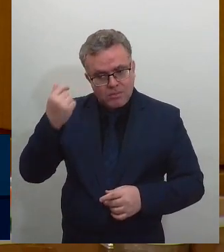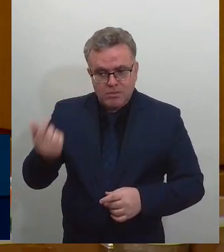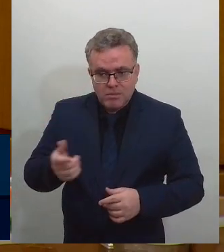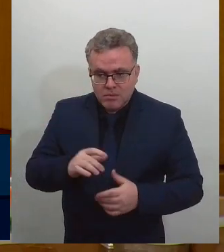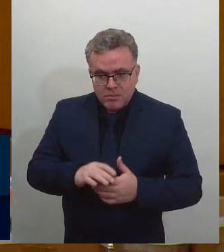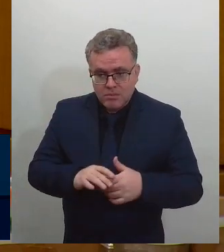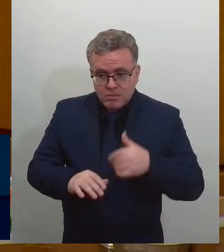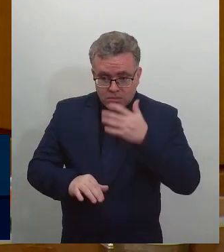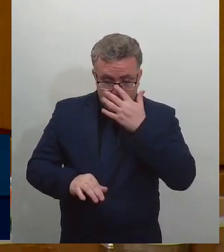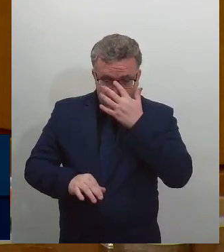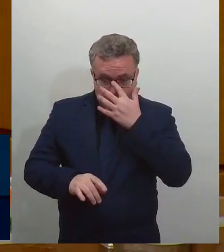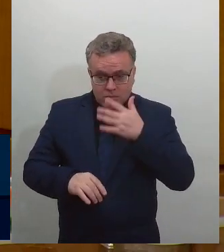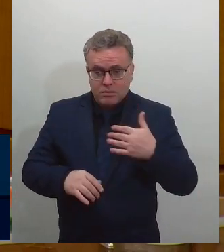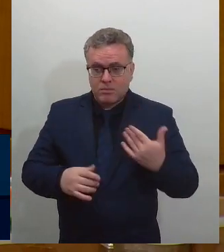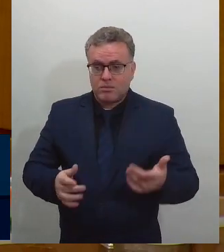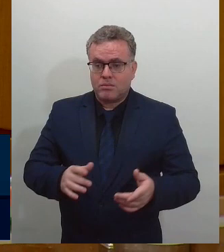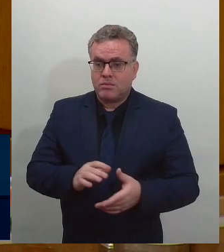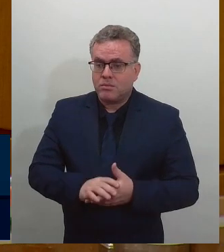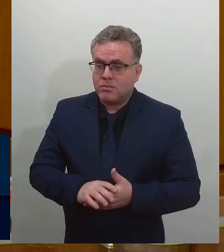os nossos